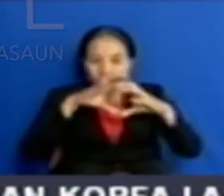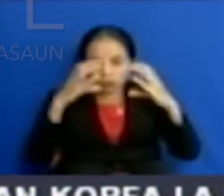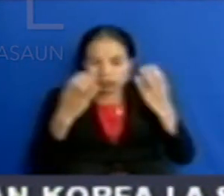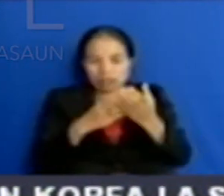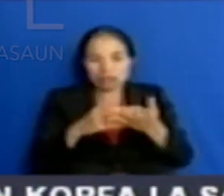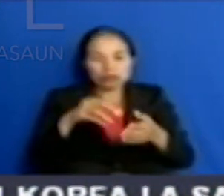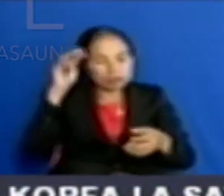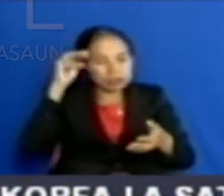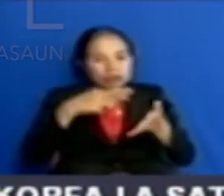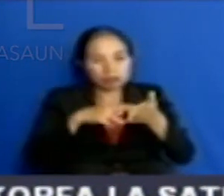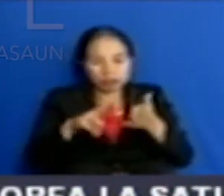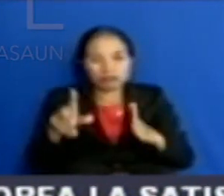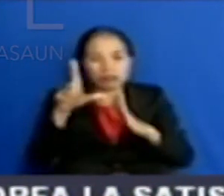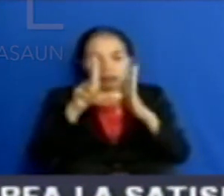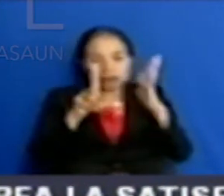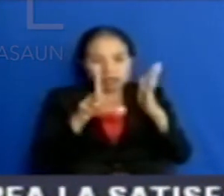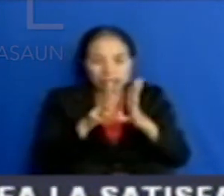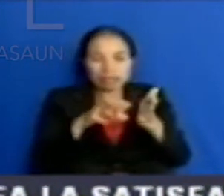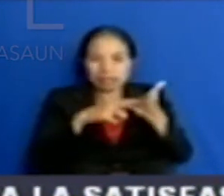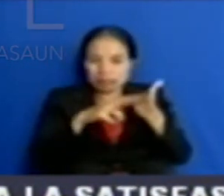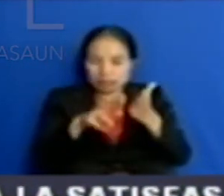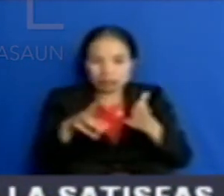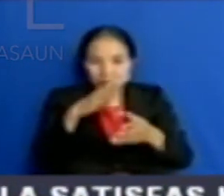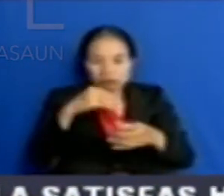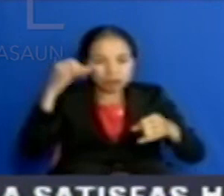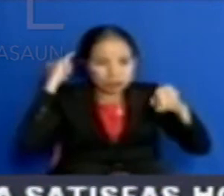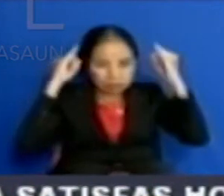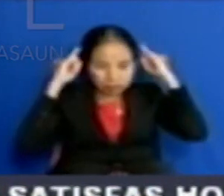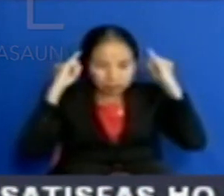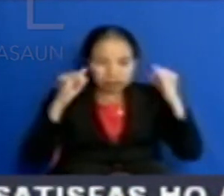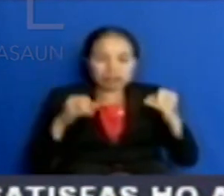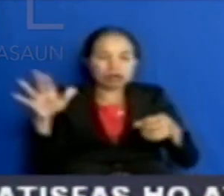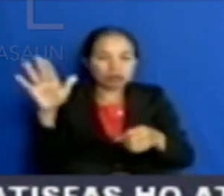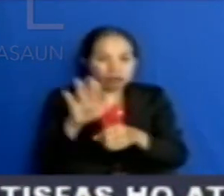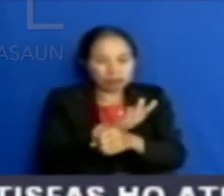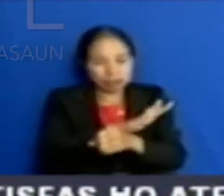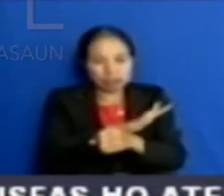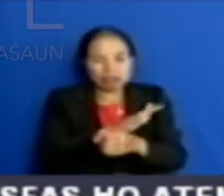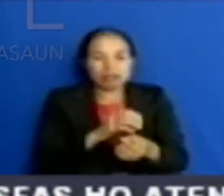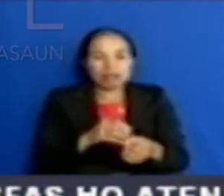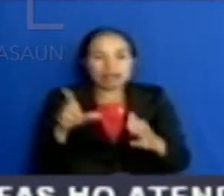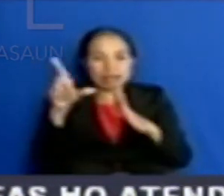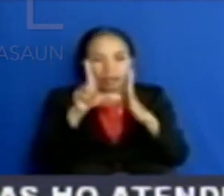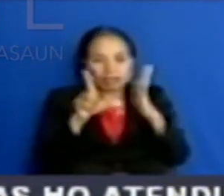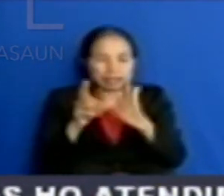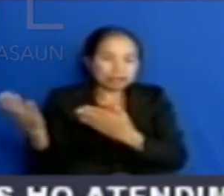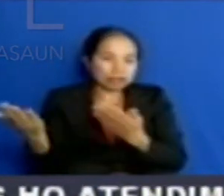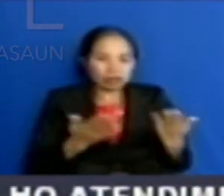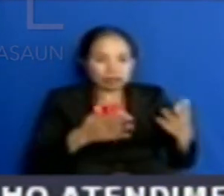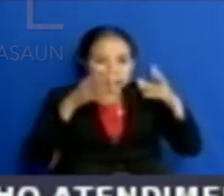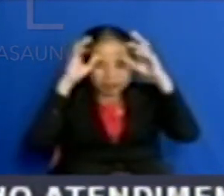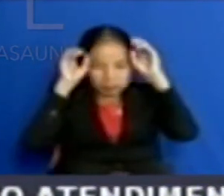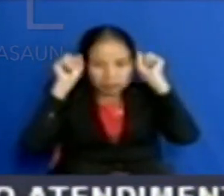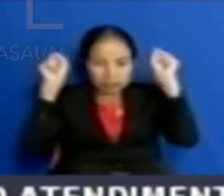lei registro predial Ne, nomos informação cadastro de Nian, completa rotona. Decreto Ne se haruka ba Sua Excelência Presidente